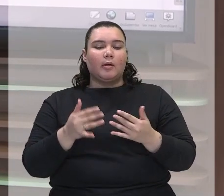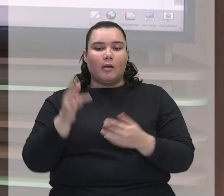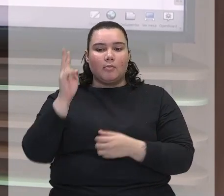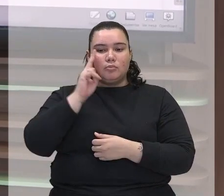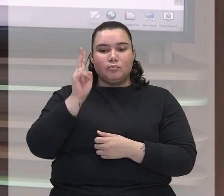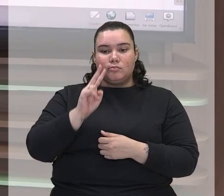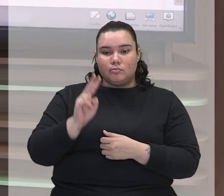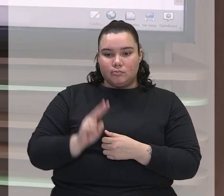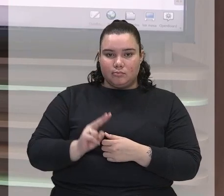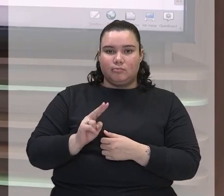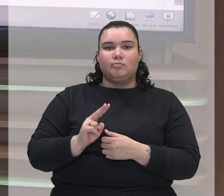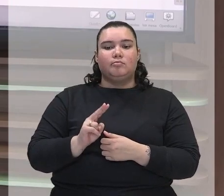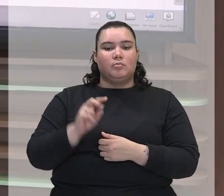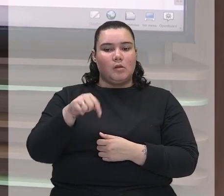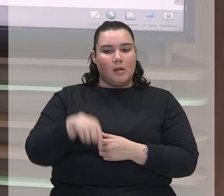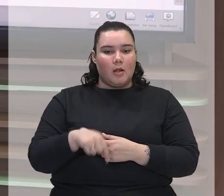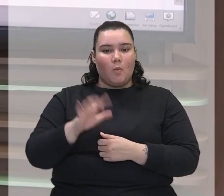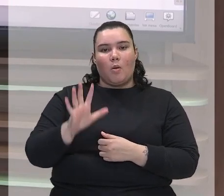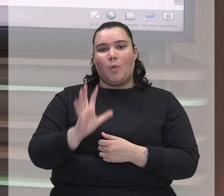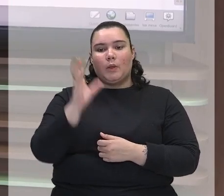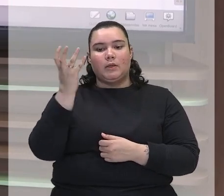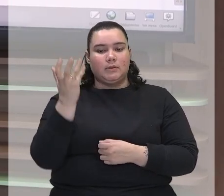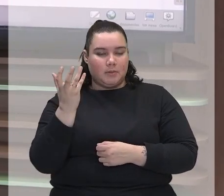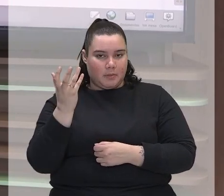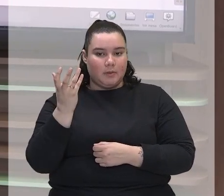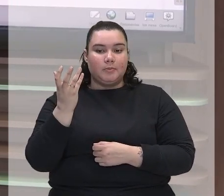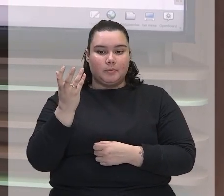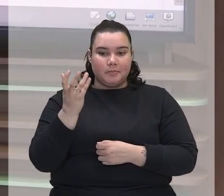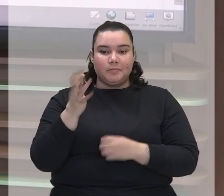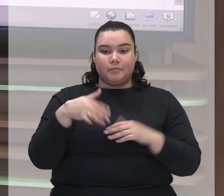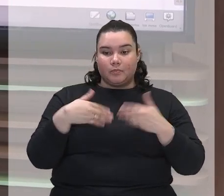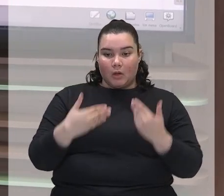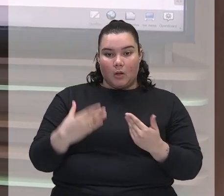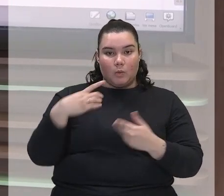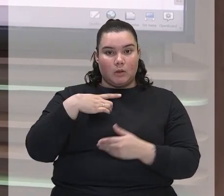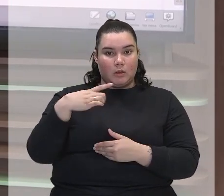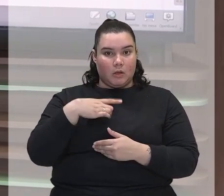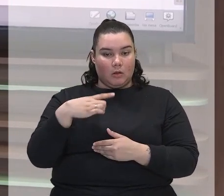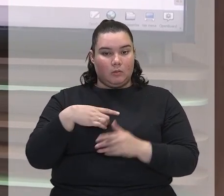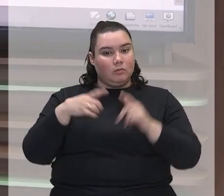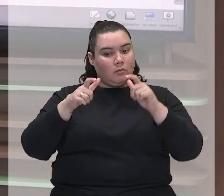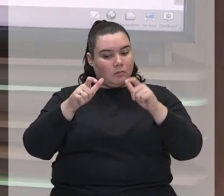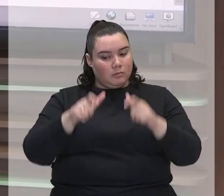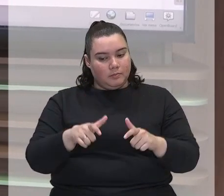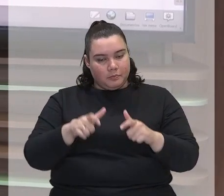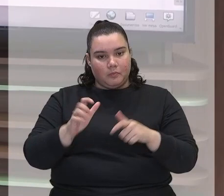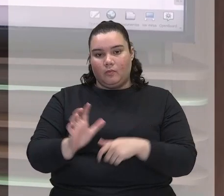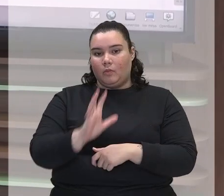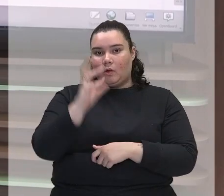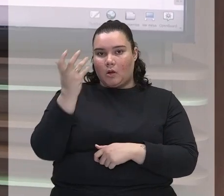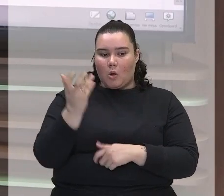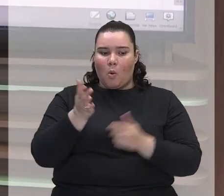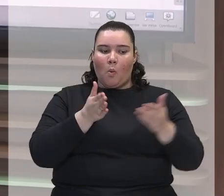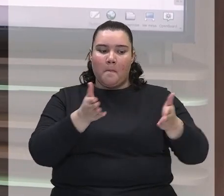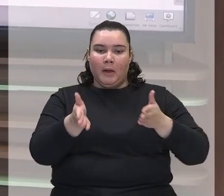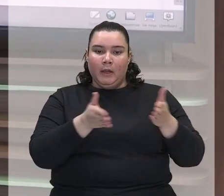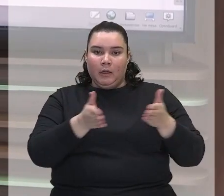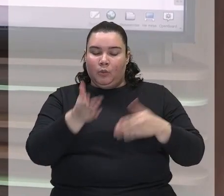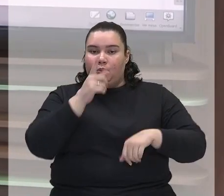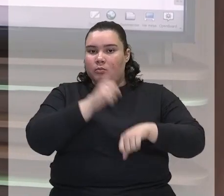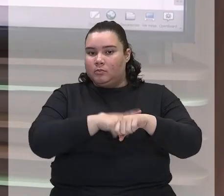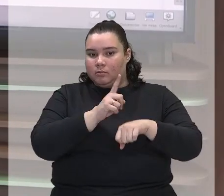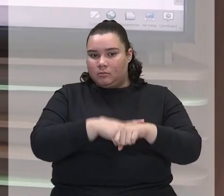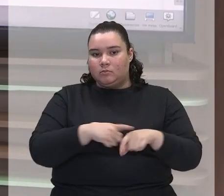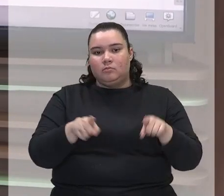relatando a história, que é a trama, o conflito. E aí eu tenho o lugar onde ocorre, o tempo que ocorre e